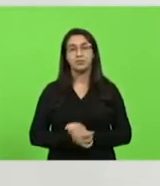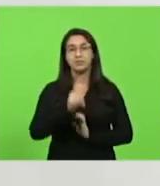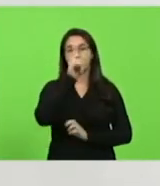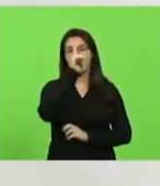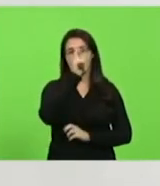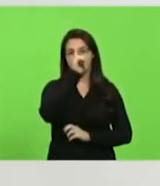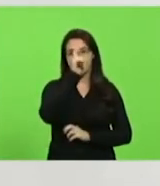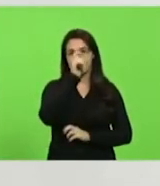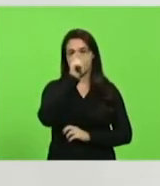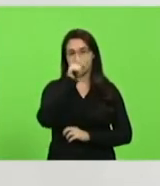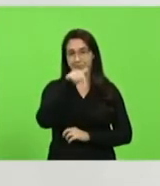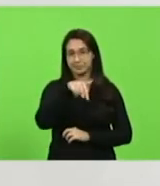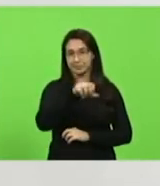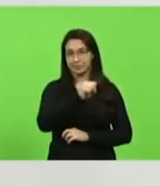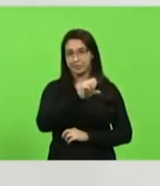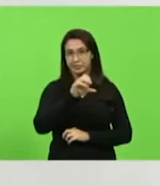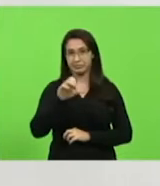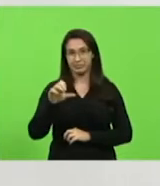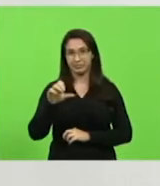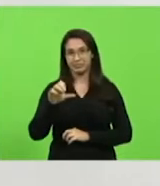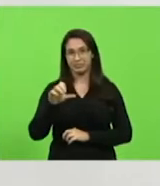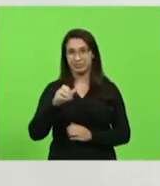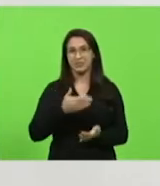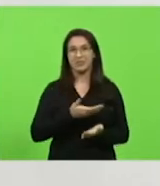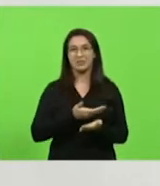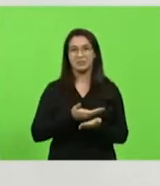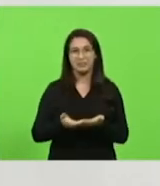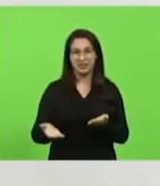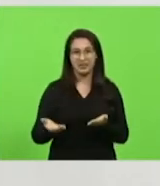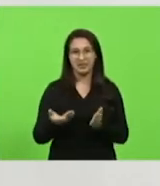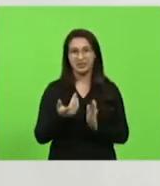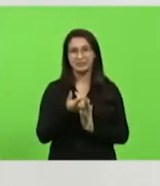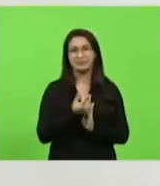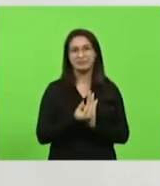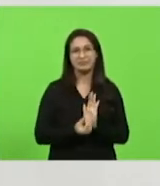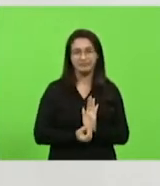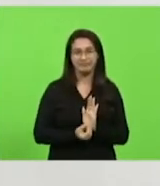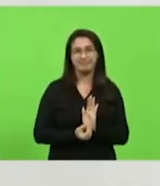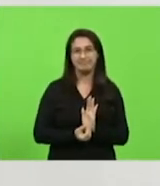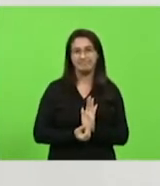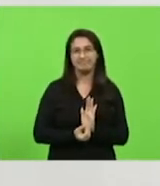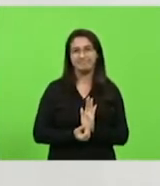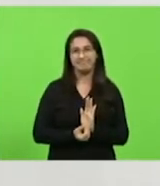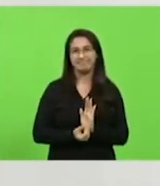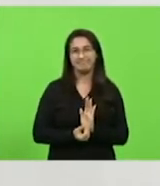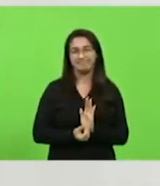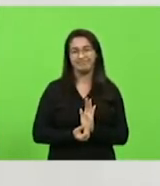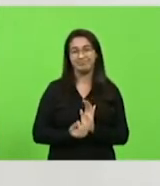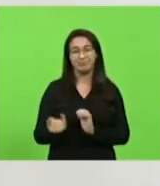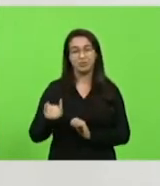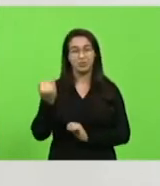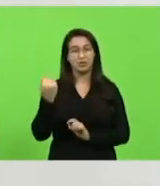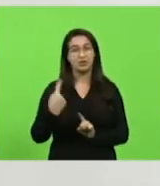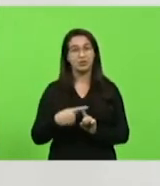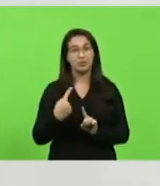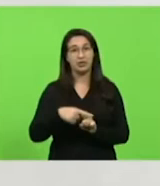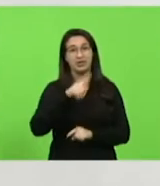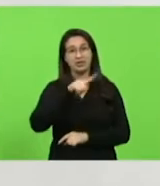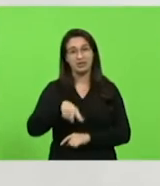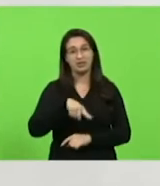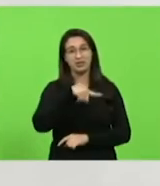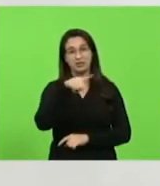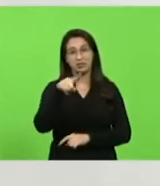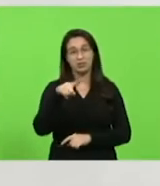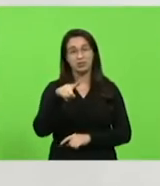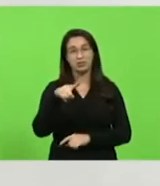Catarina eles perderam receitas consideráveis com o cancelamento das cirurgias eletivas por